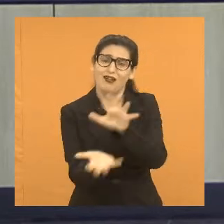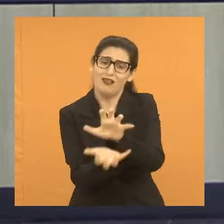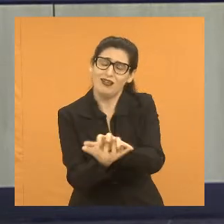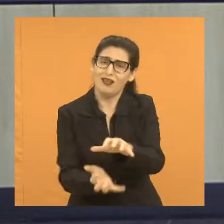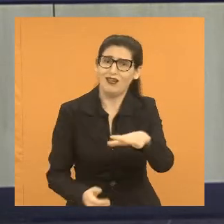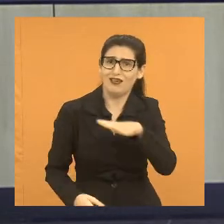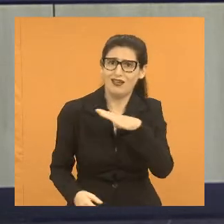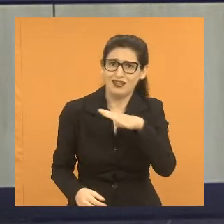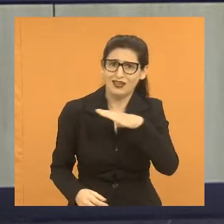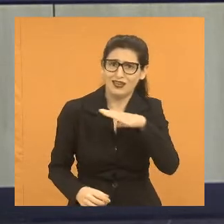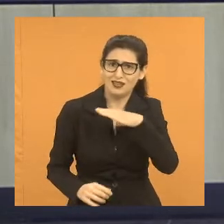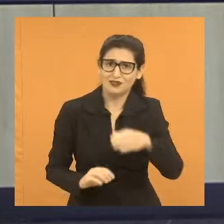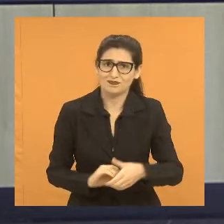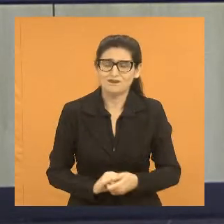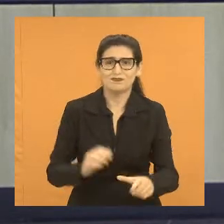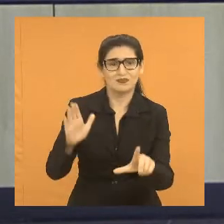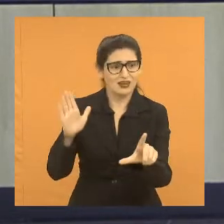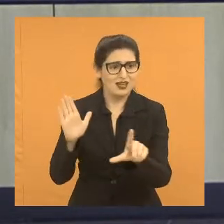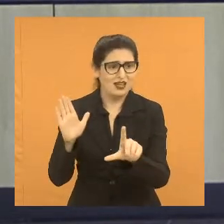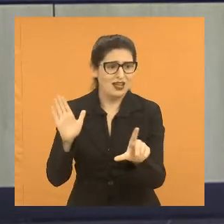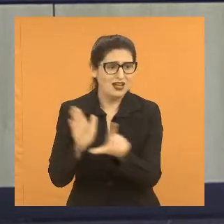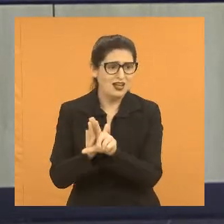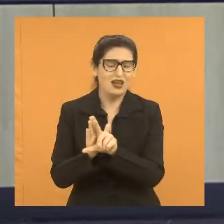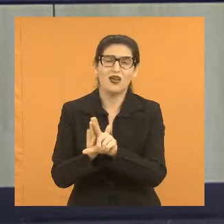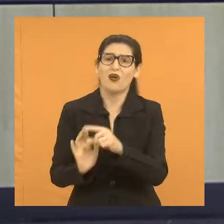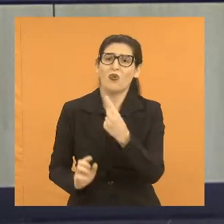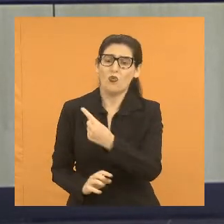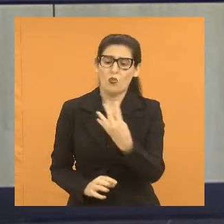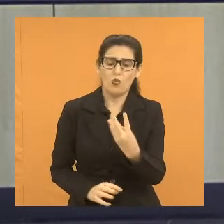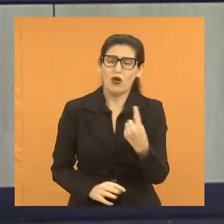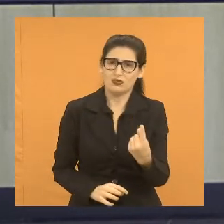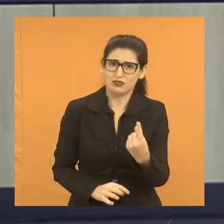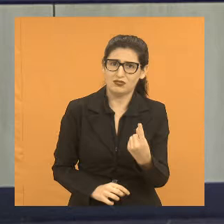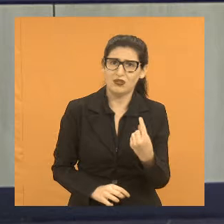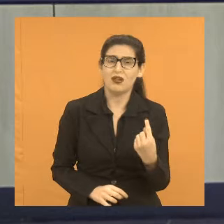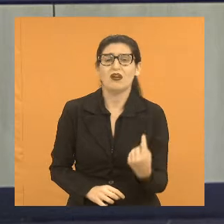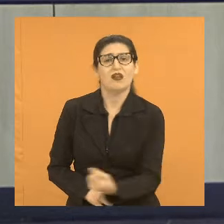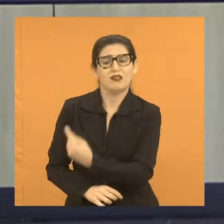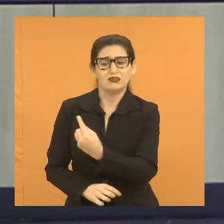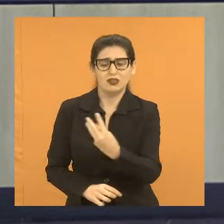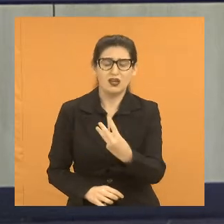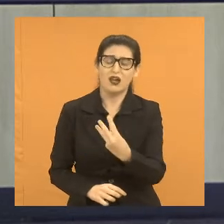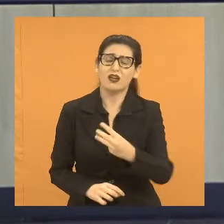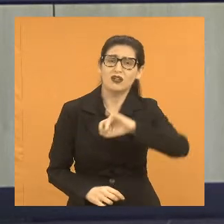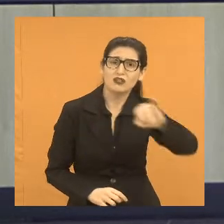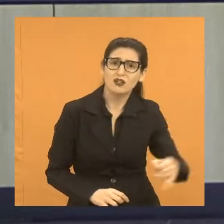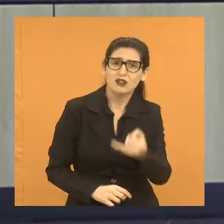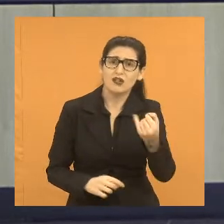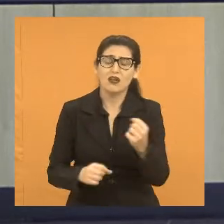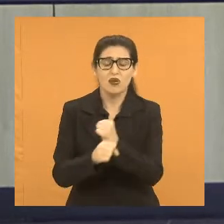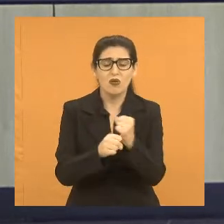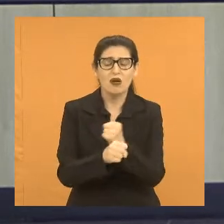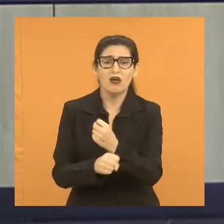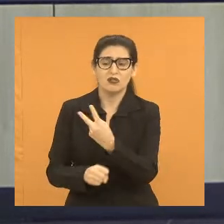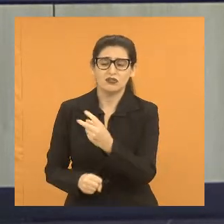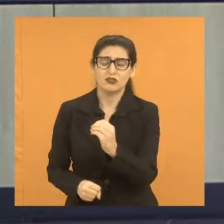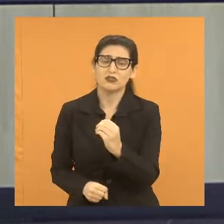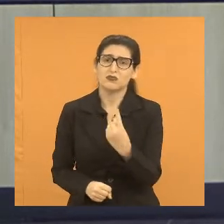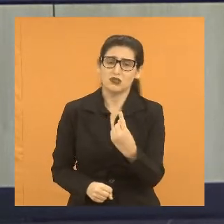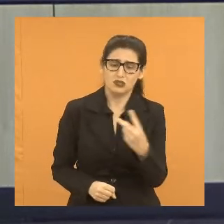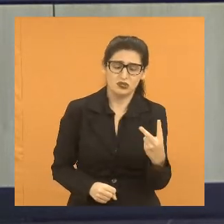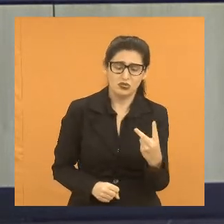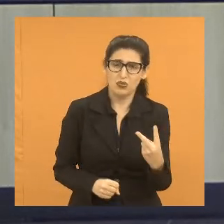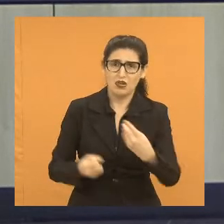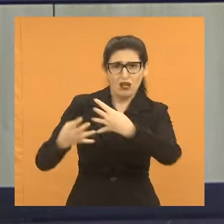Jacareí, cumprimento da Lei Complementar 141, de 13 de janeiro de 2012. Essa prestação